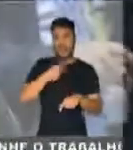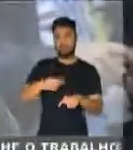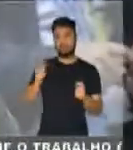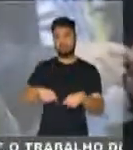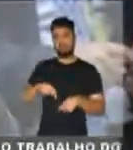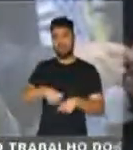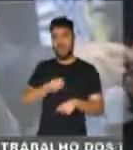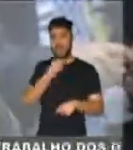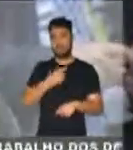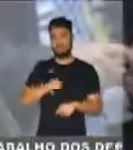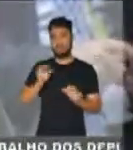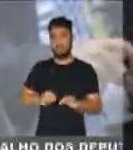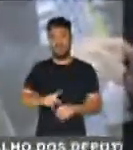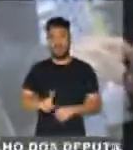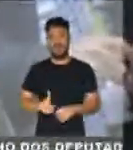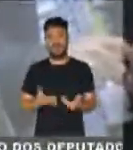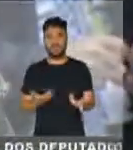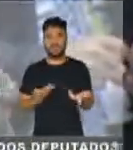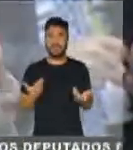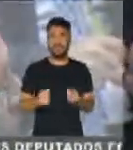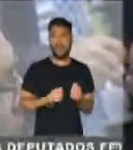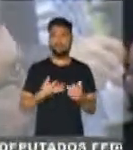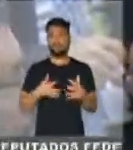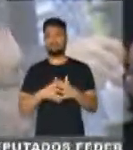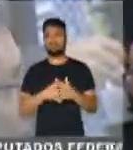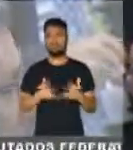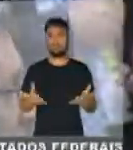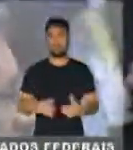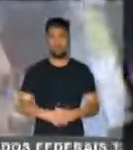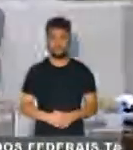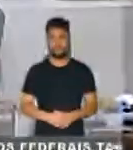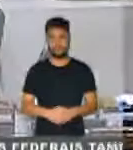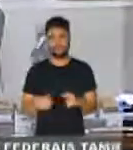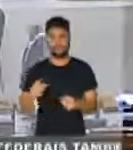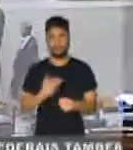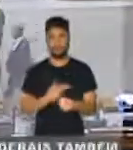se a União ficar autorizada a doar individualmente.